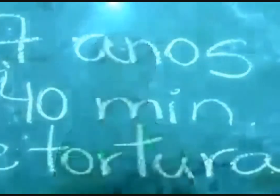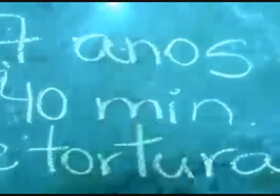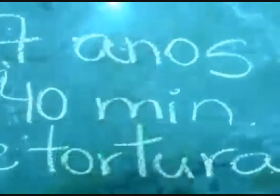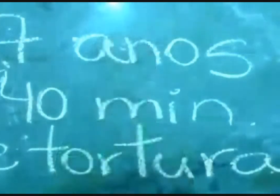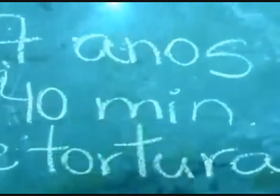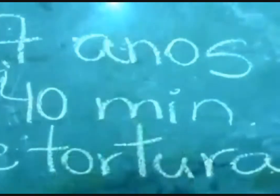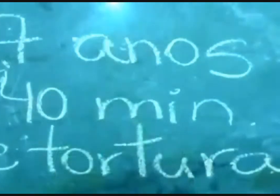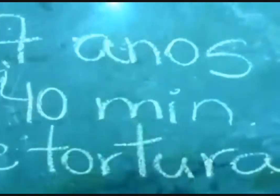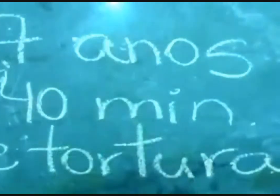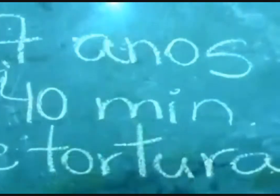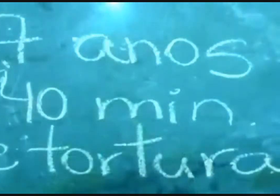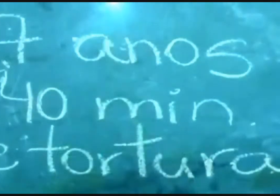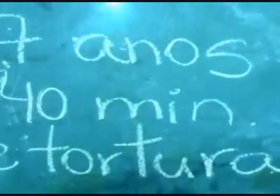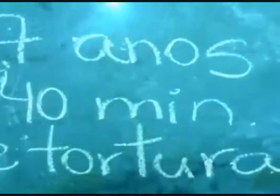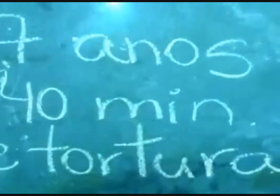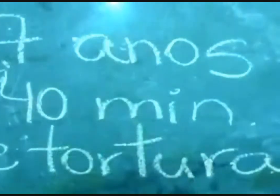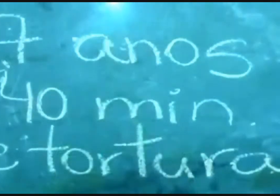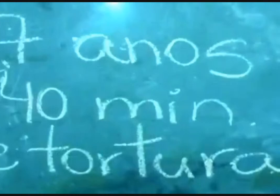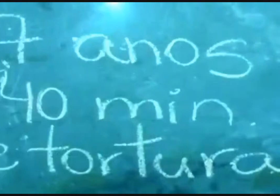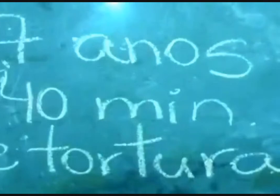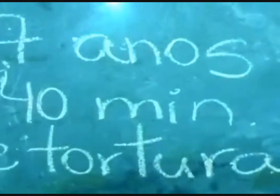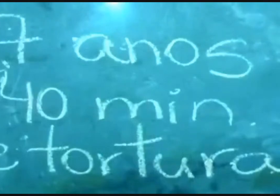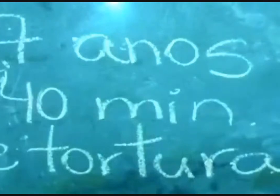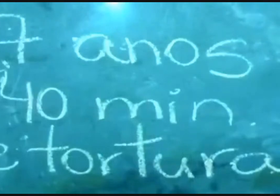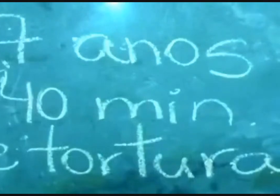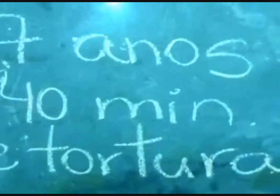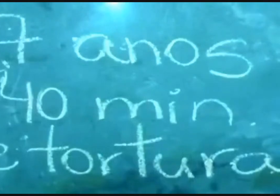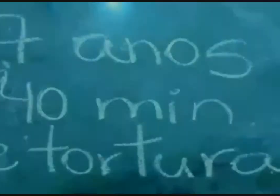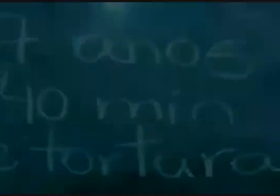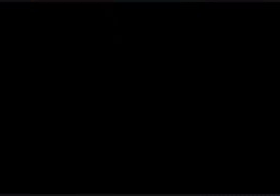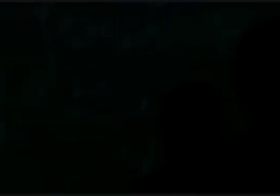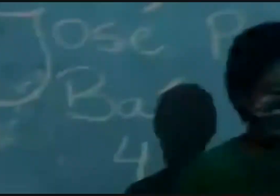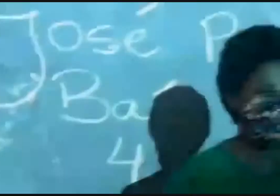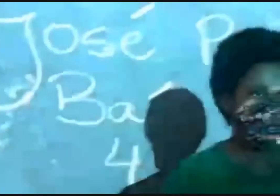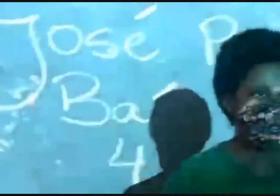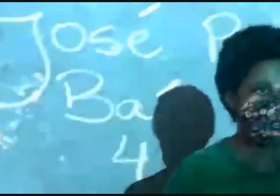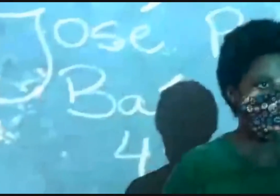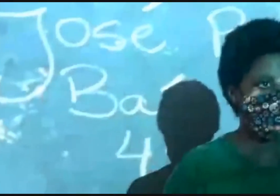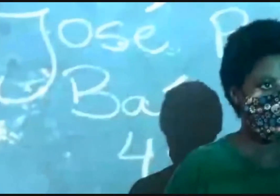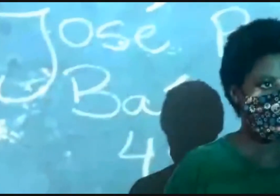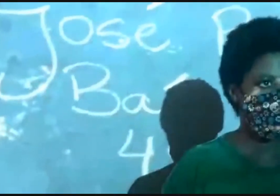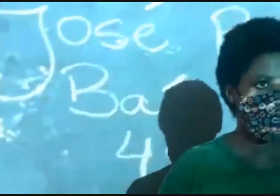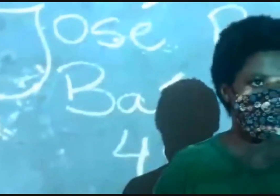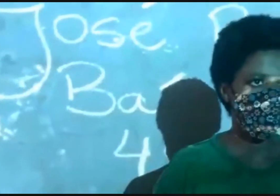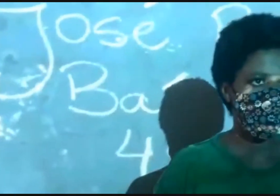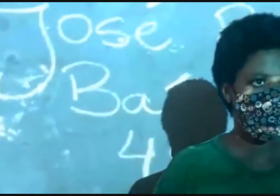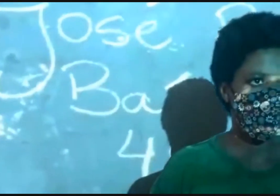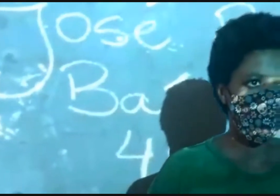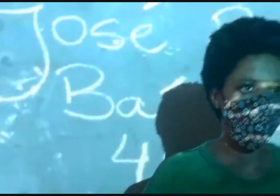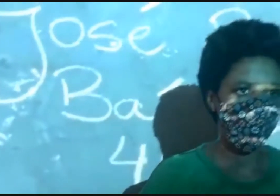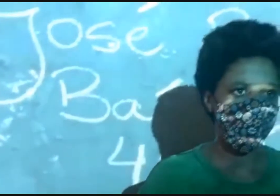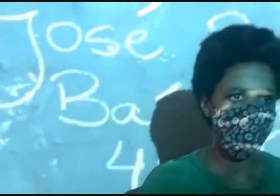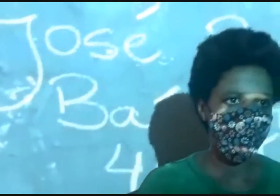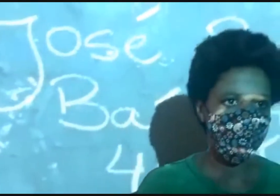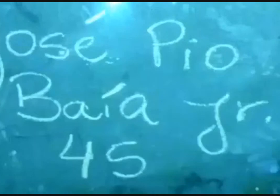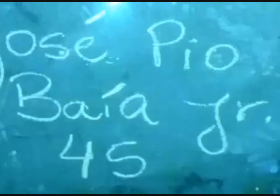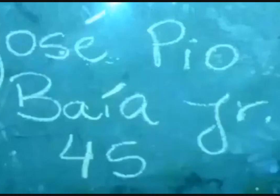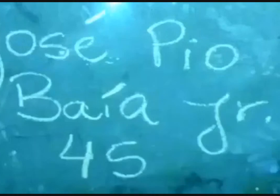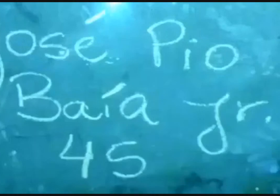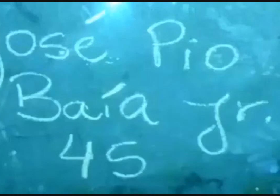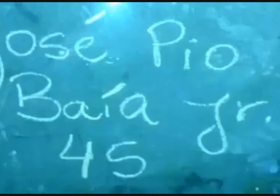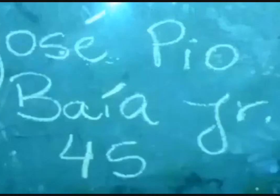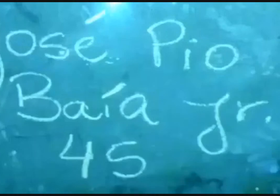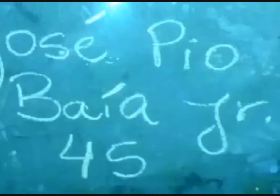Quantas chibatadas valem uma barra de chocolate? O trabalhador morre na laje, tiro na testa. Tanto faz se